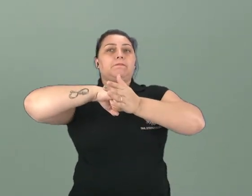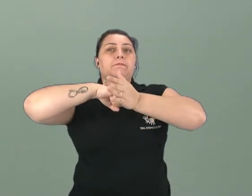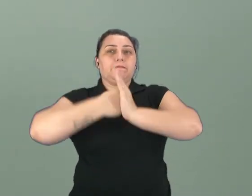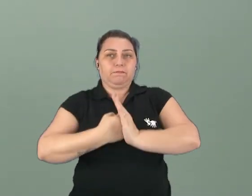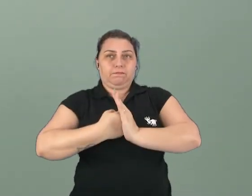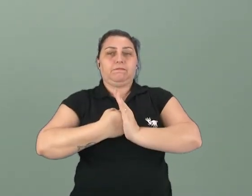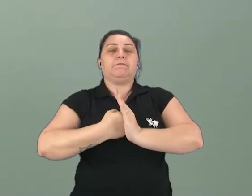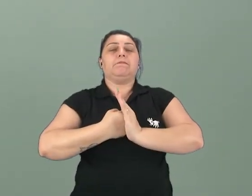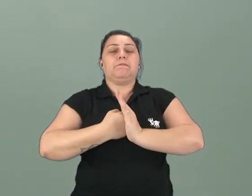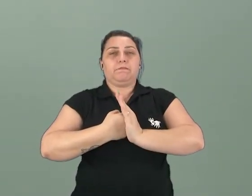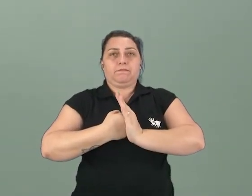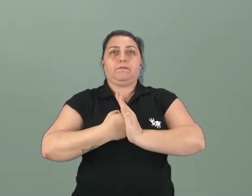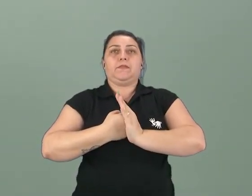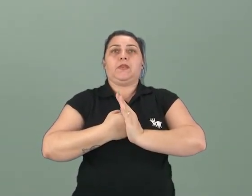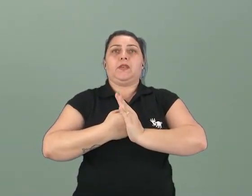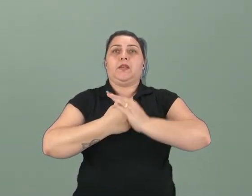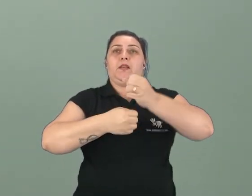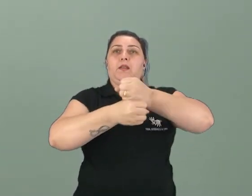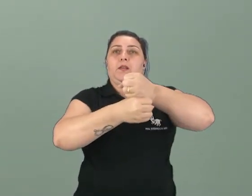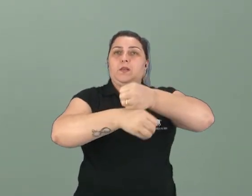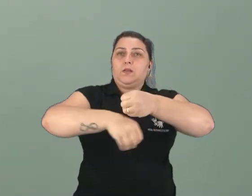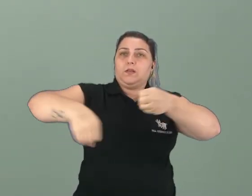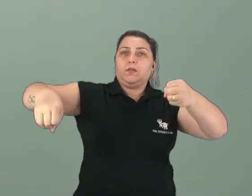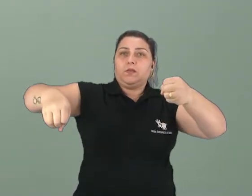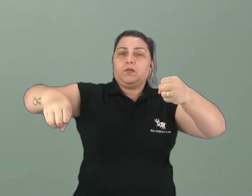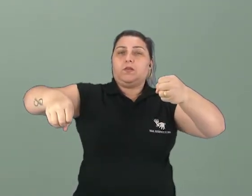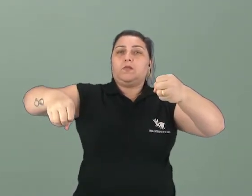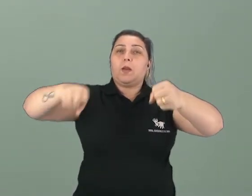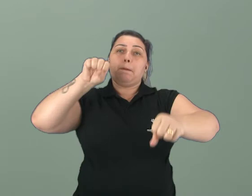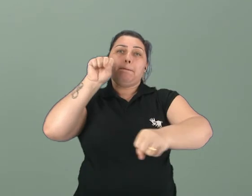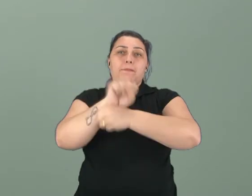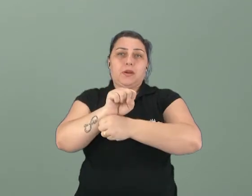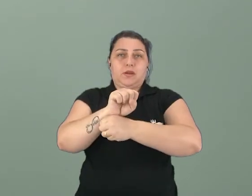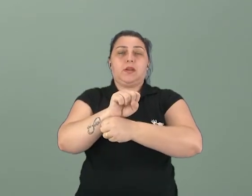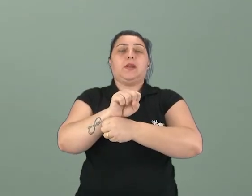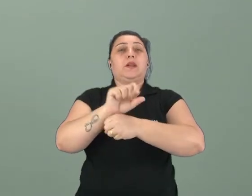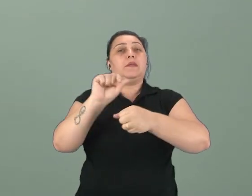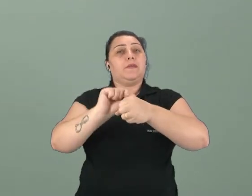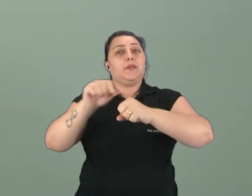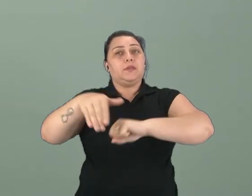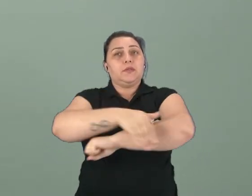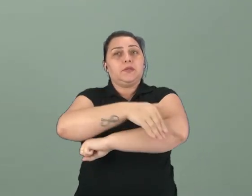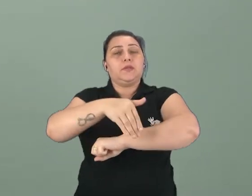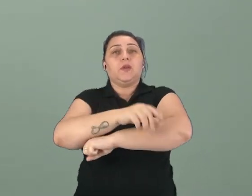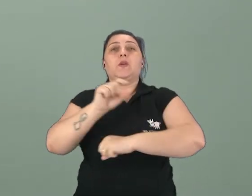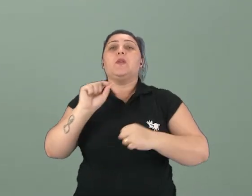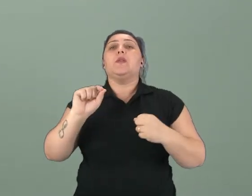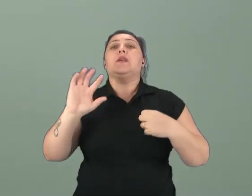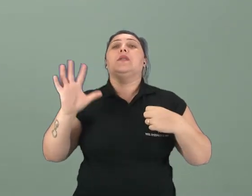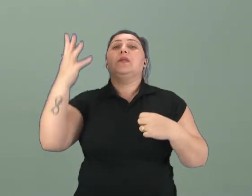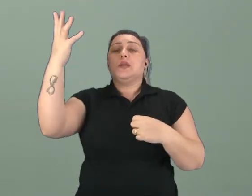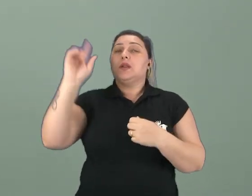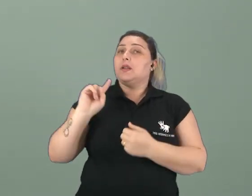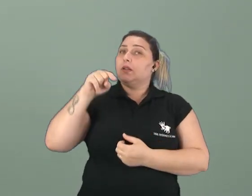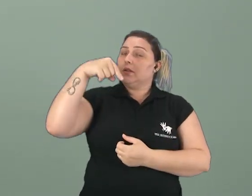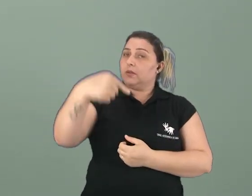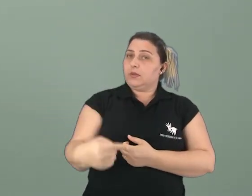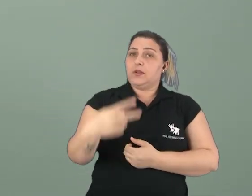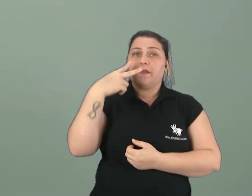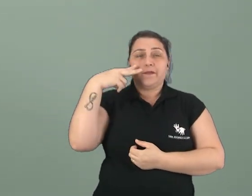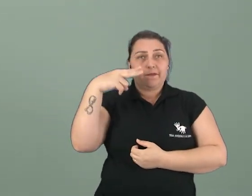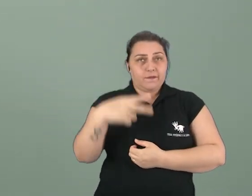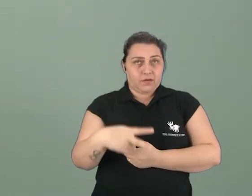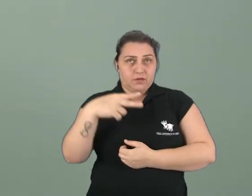rede, né, de esgoto, de hidráulica ali, que fazem nas ruas. E o que que aconteceu? Depois a gente